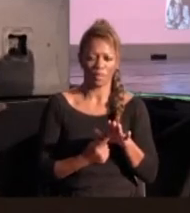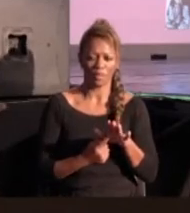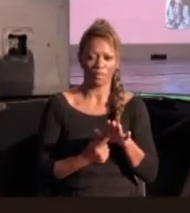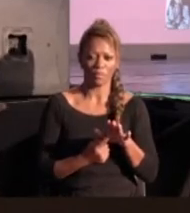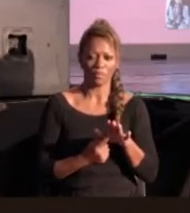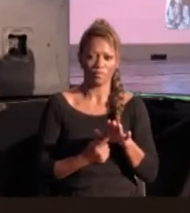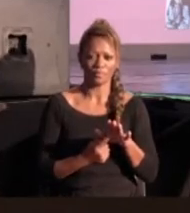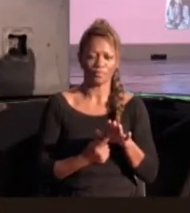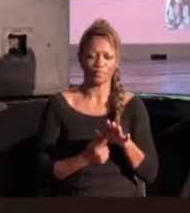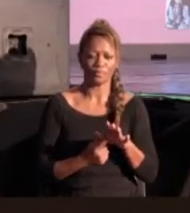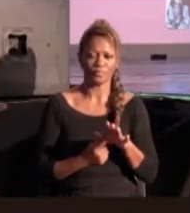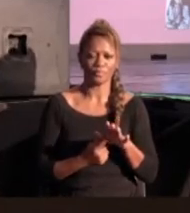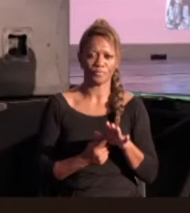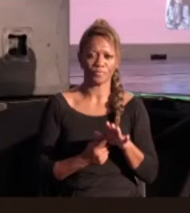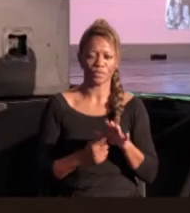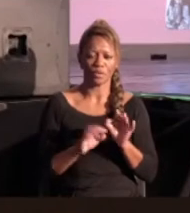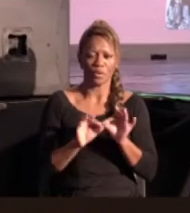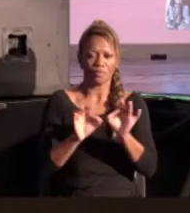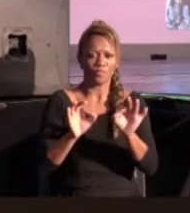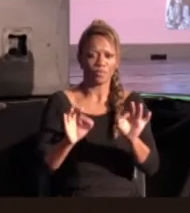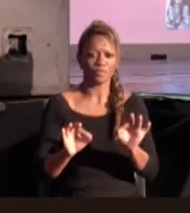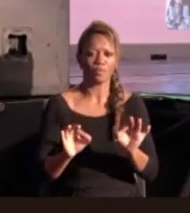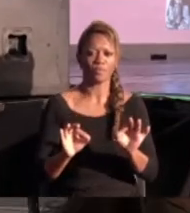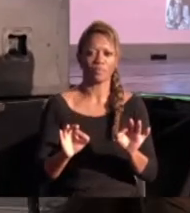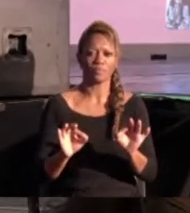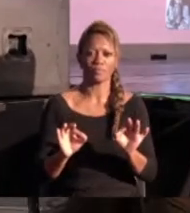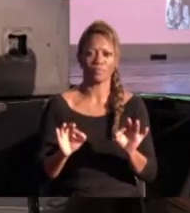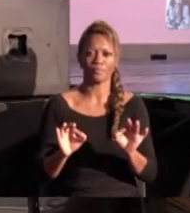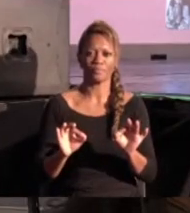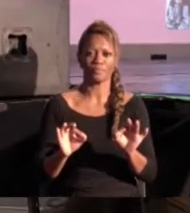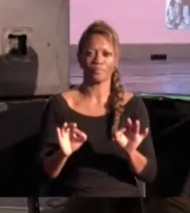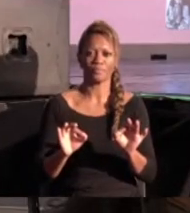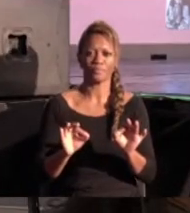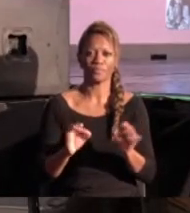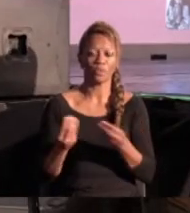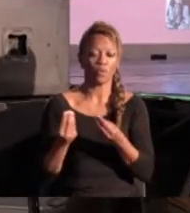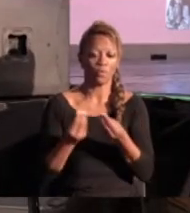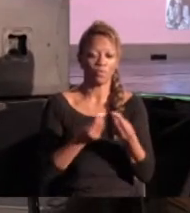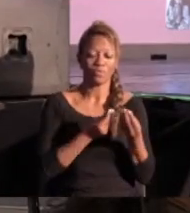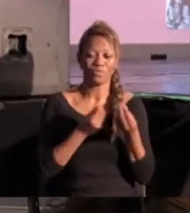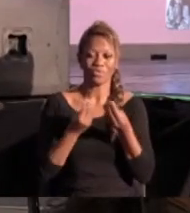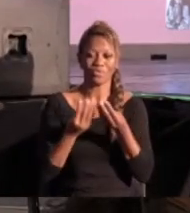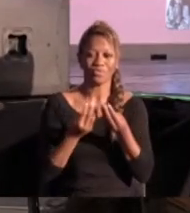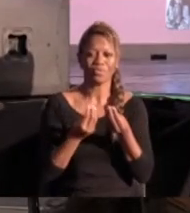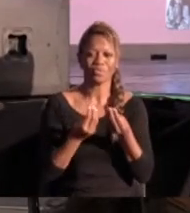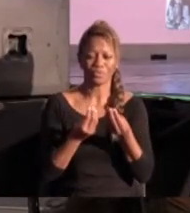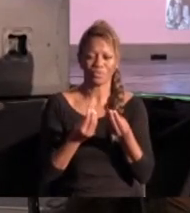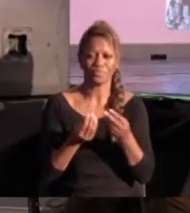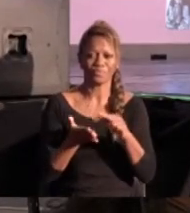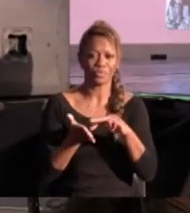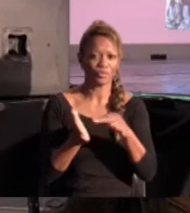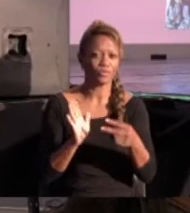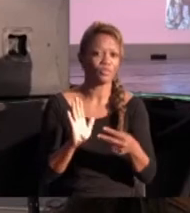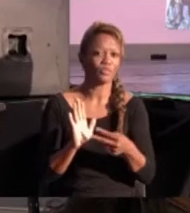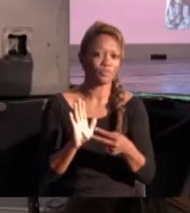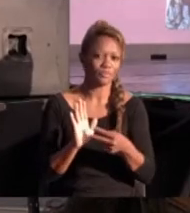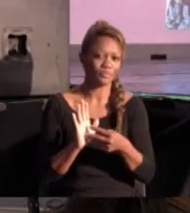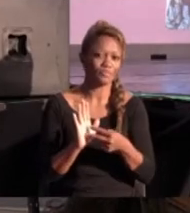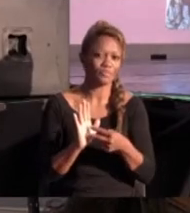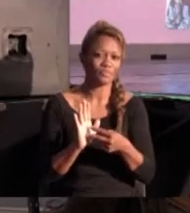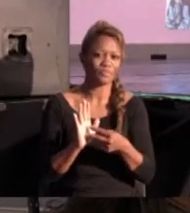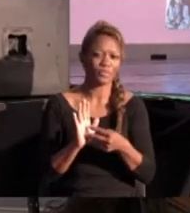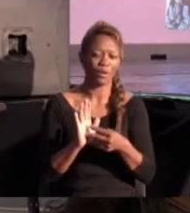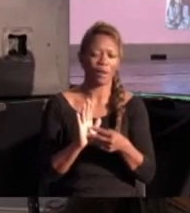uma formulação muito simples, que o sentido preferencial do ser humano para acessar o